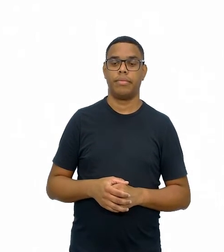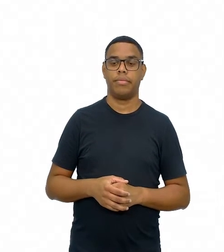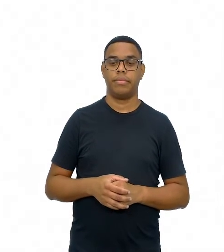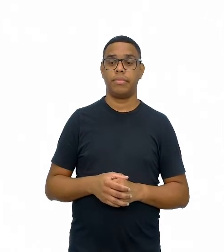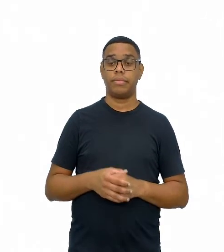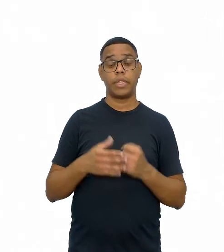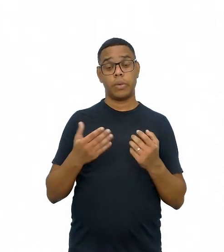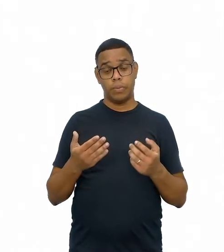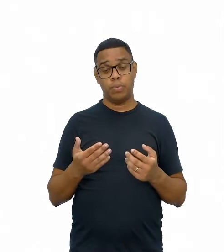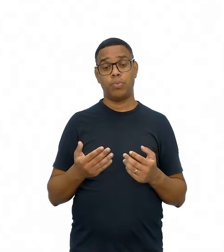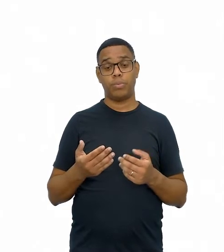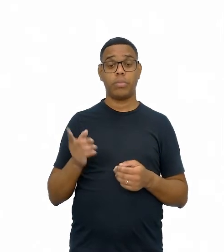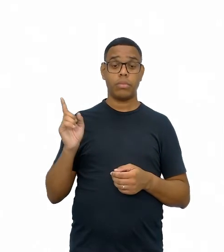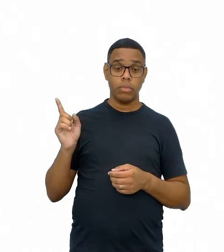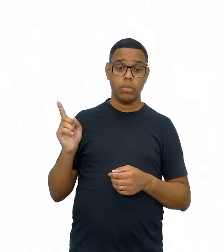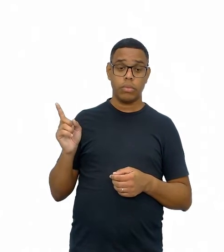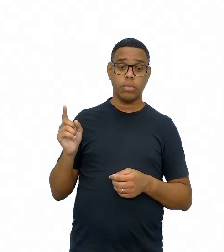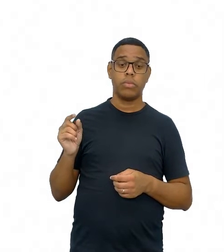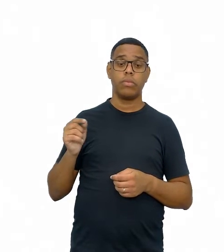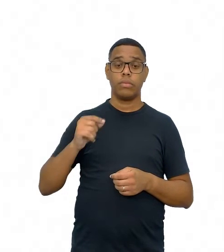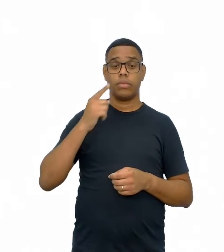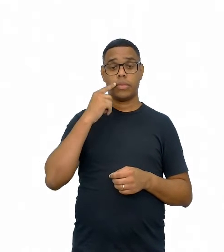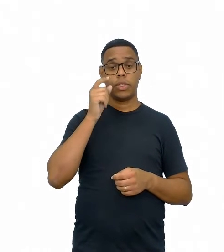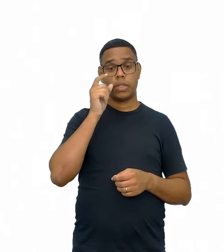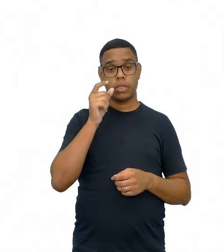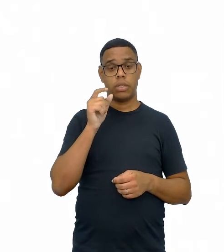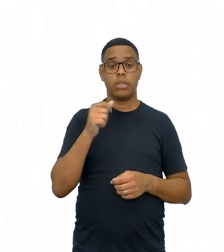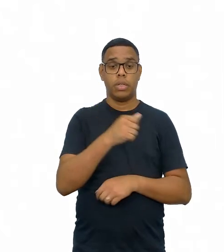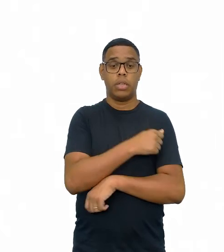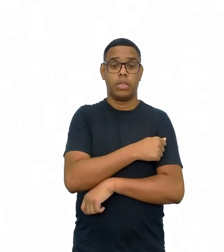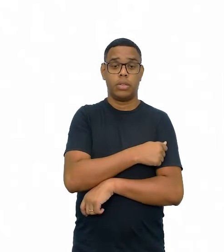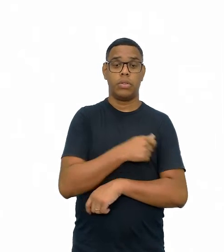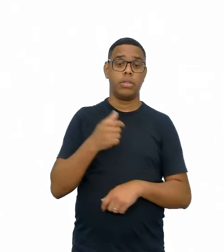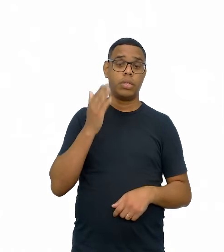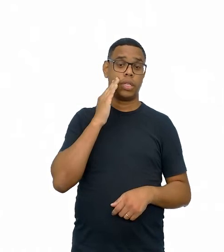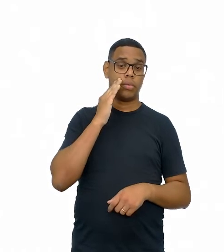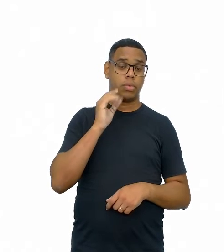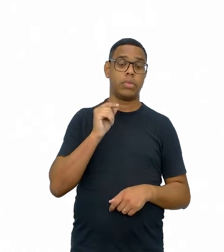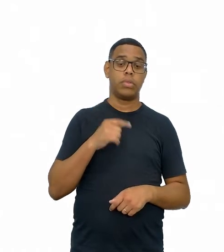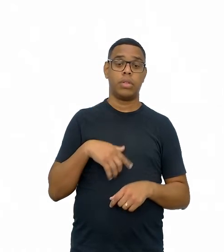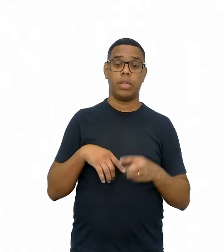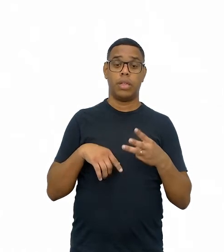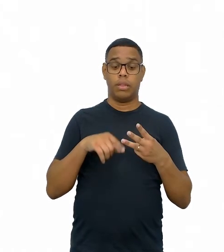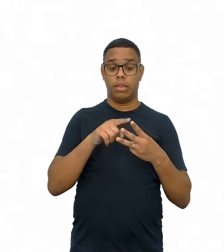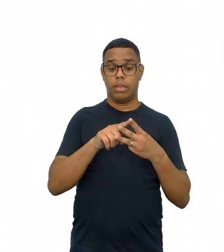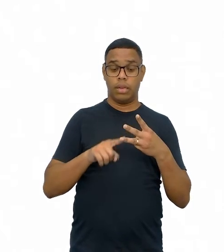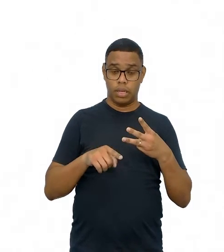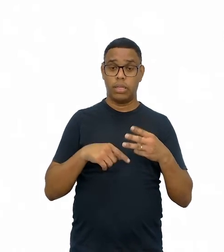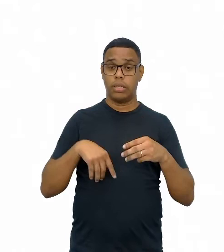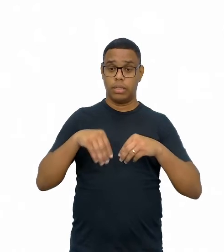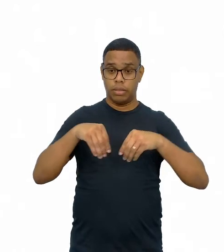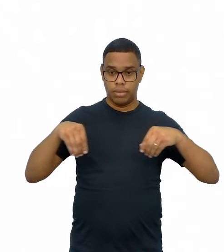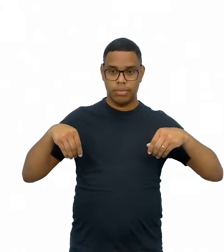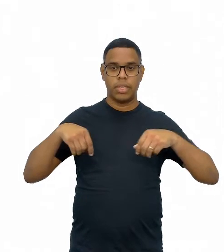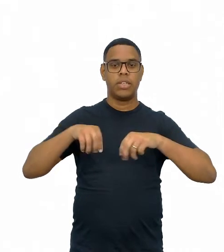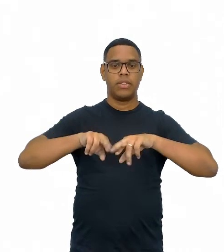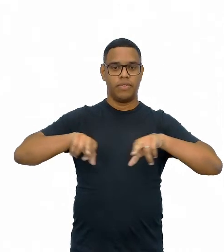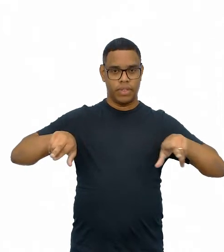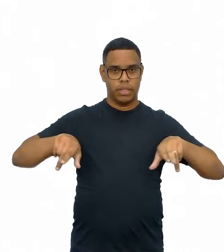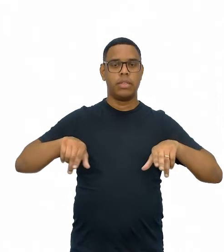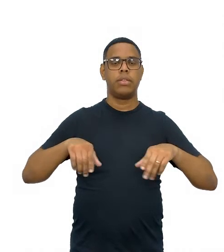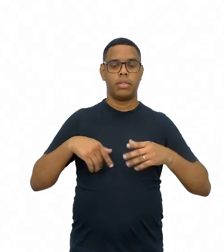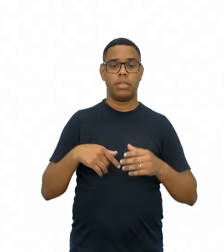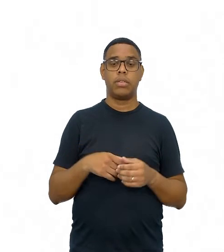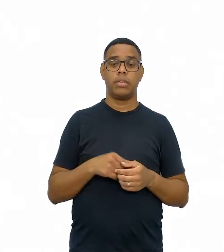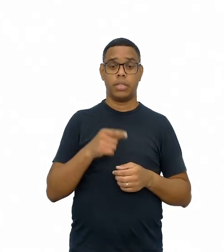neste caso, o ponto que é interessante é que o aluno precisa identificar que são 3 plantações diferentes e eles têm que perceber